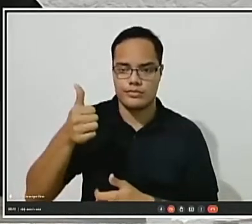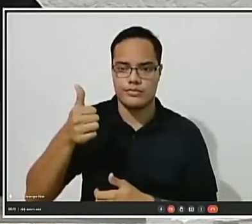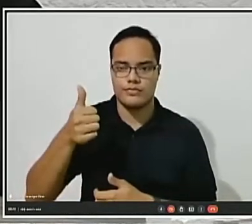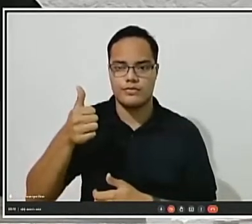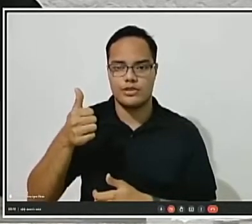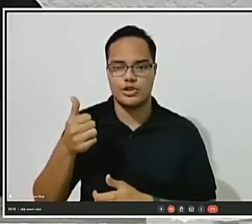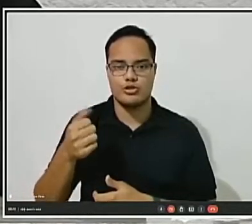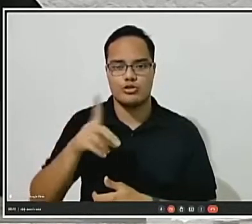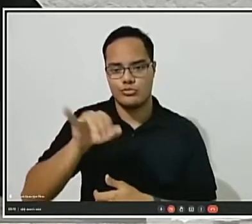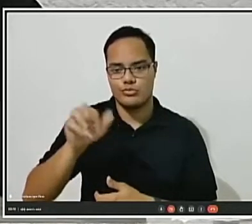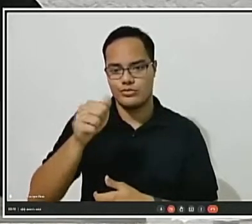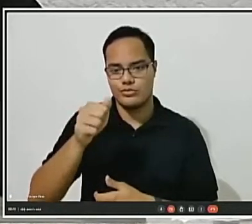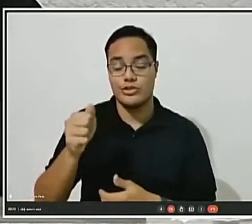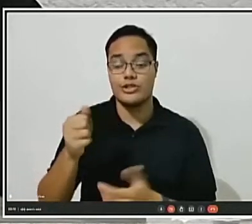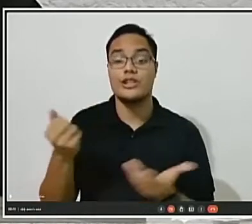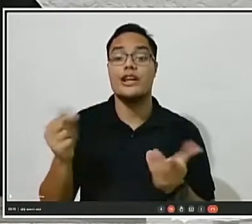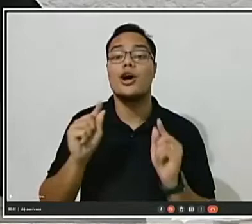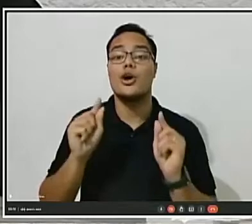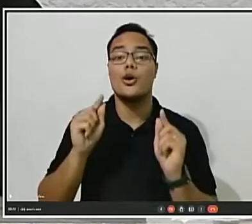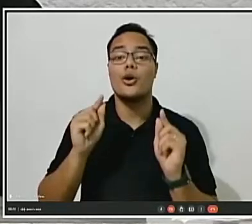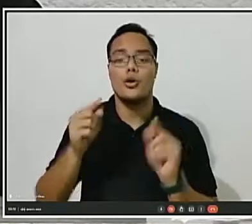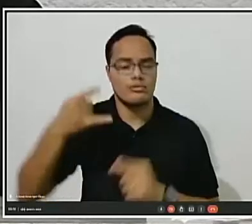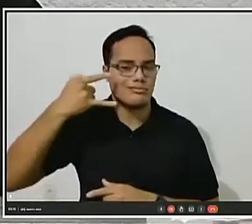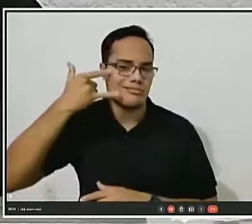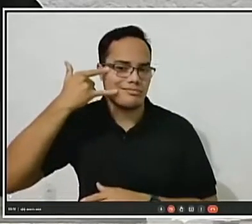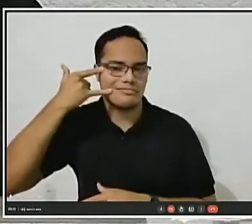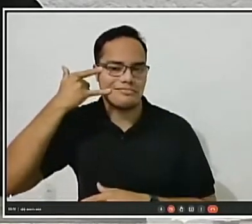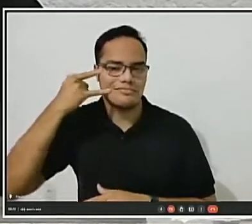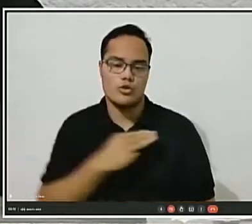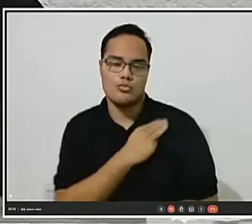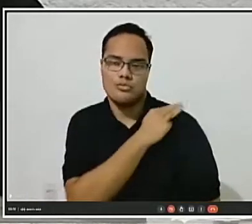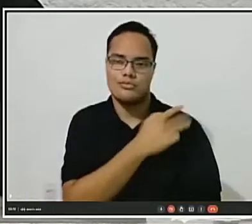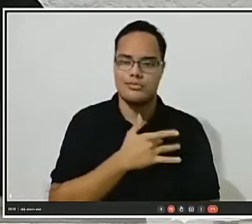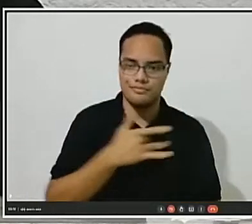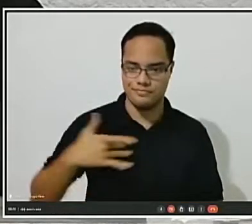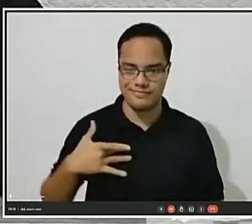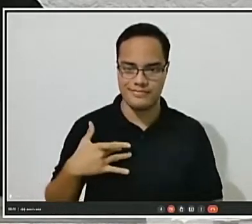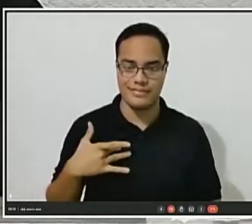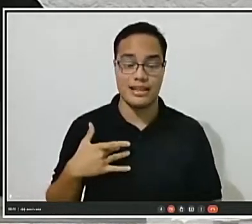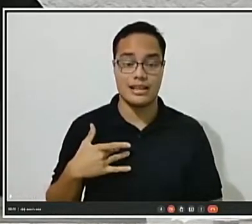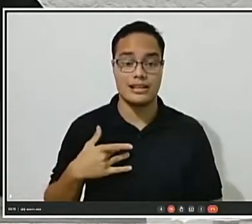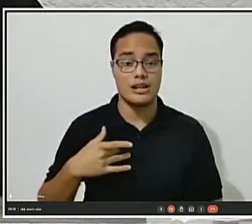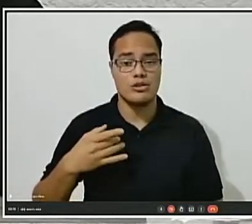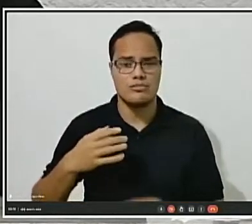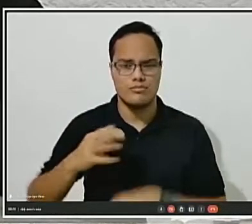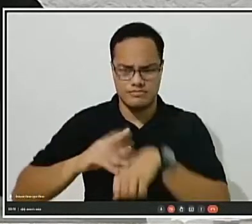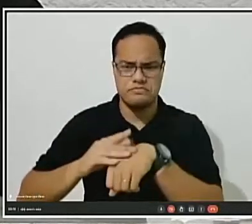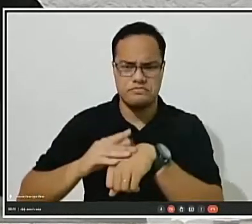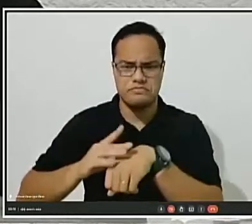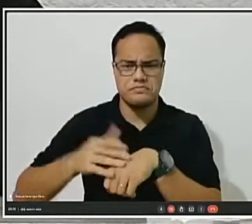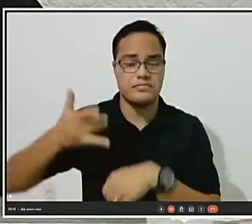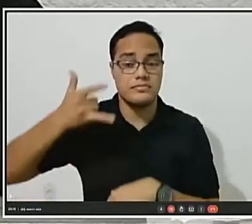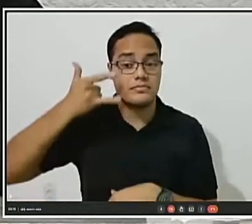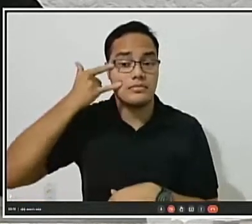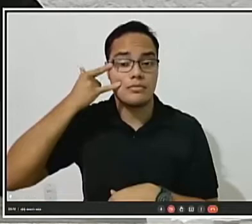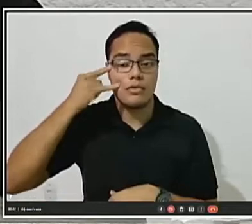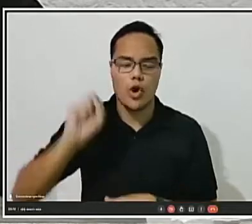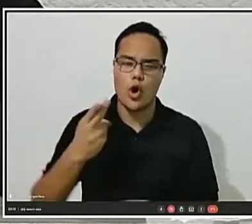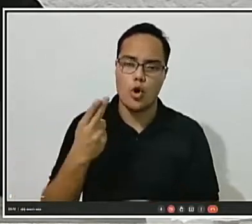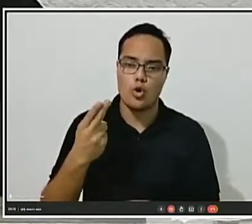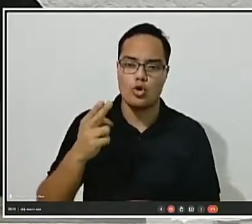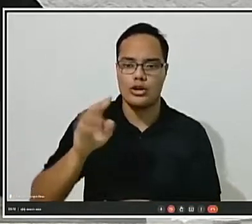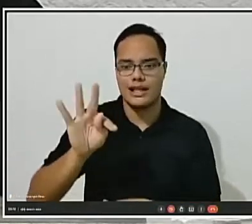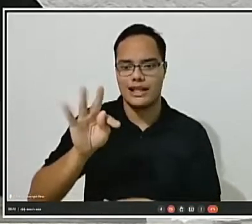De acordo com o Ministério da Saúde, a síndrome de Down, ou trissomia do